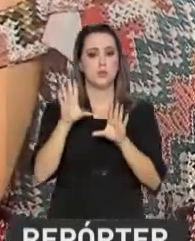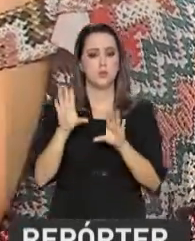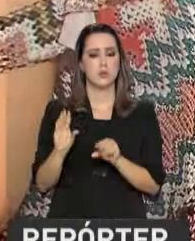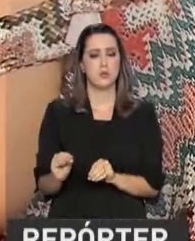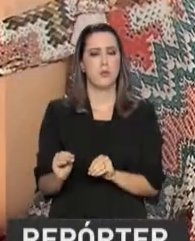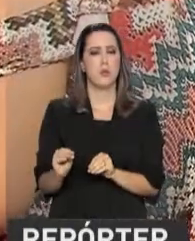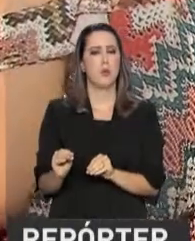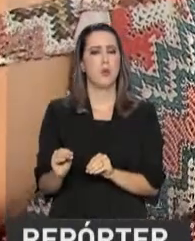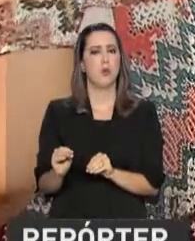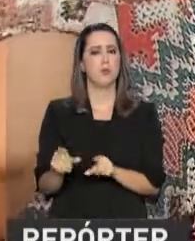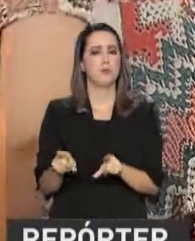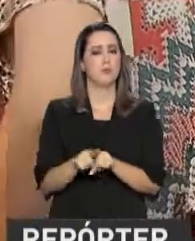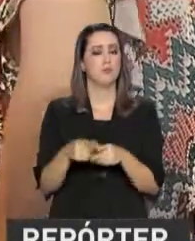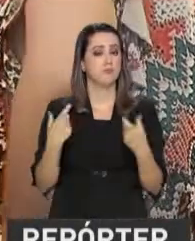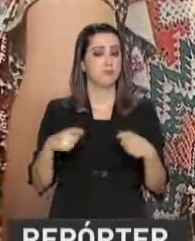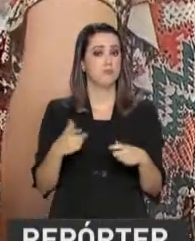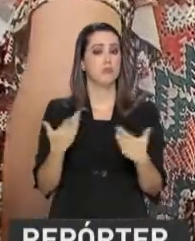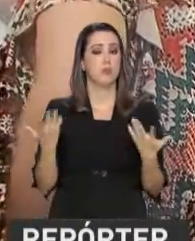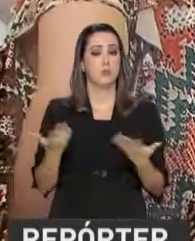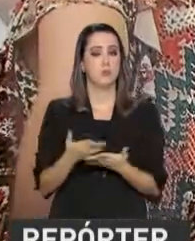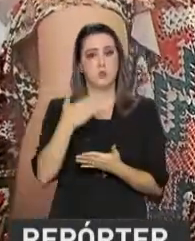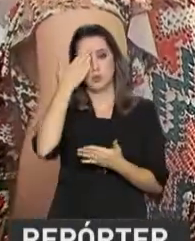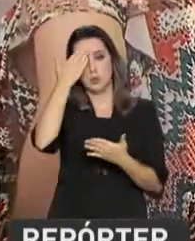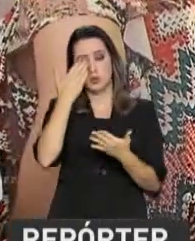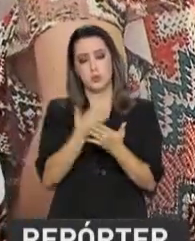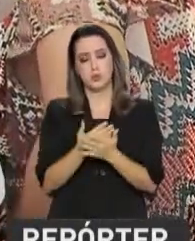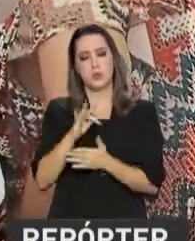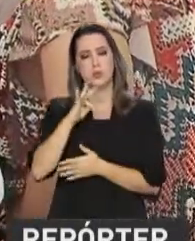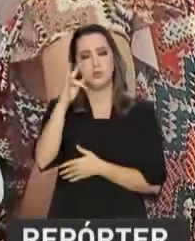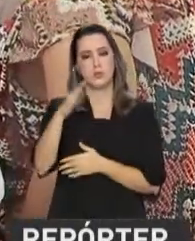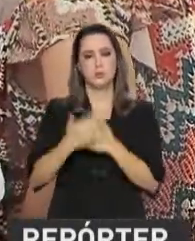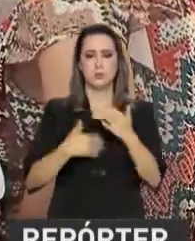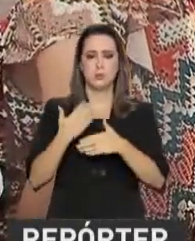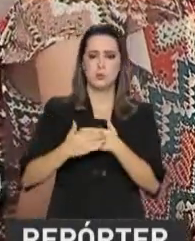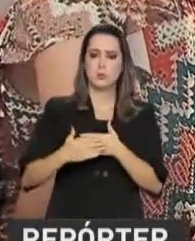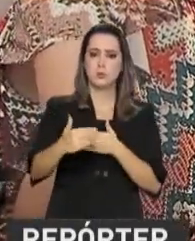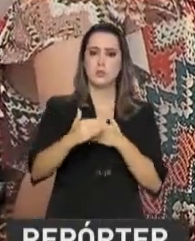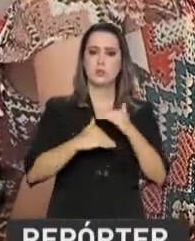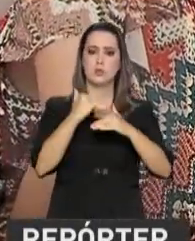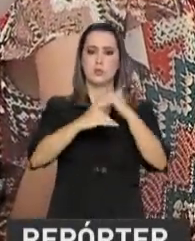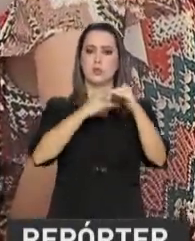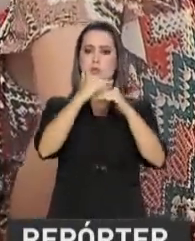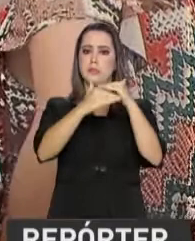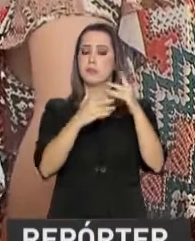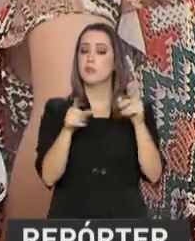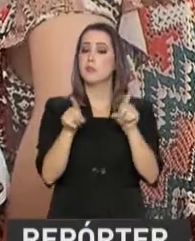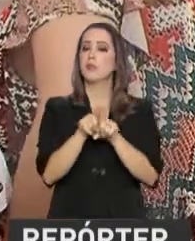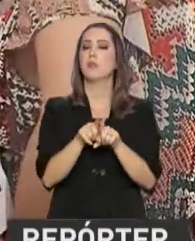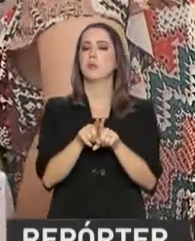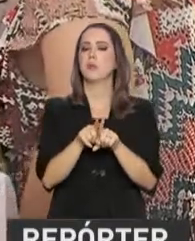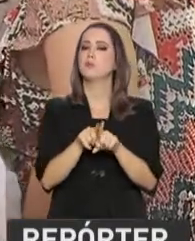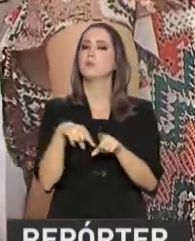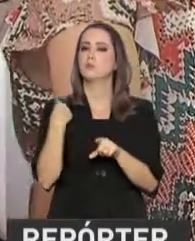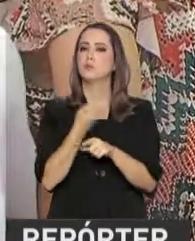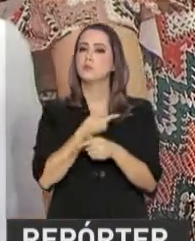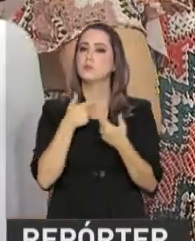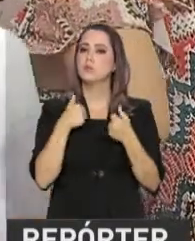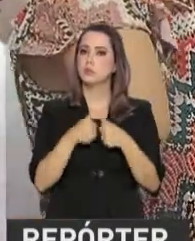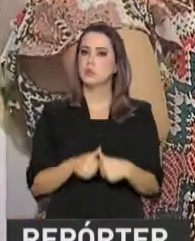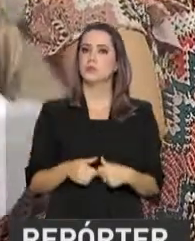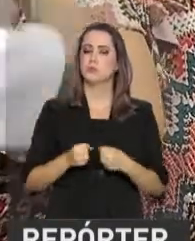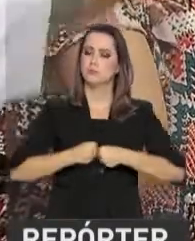seja, o ambiente é um ambiente de acreditar no futuro, de avançar, de crescer. E é exatamente isso que nós